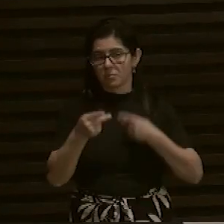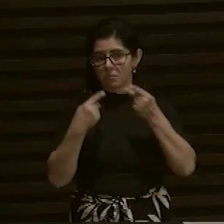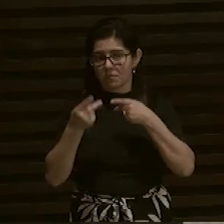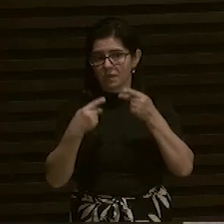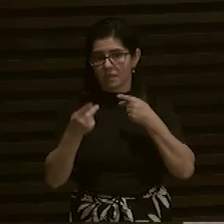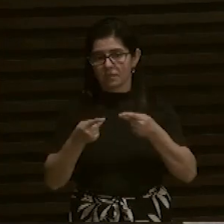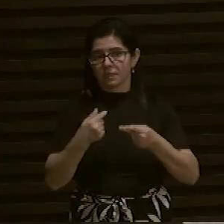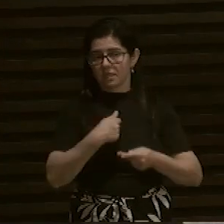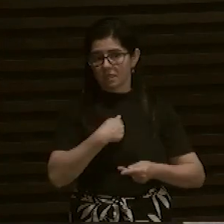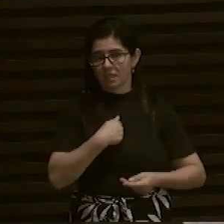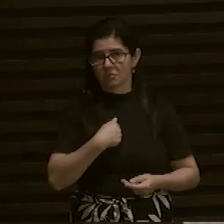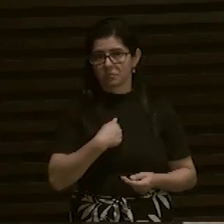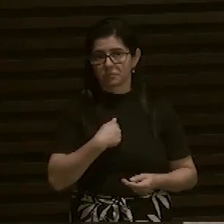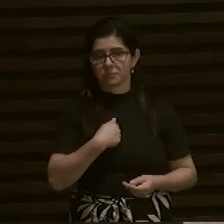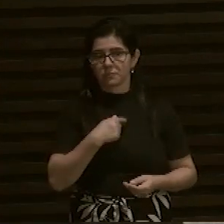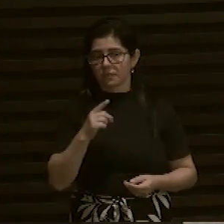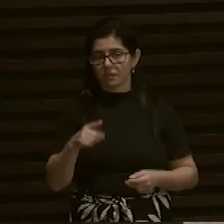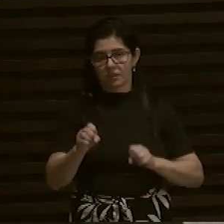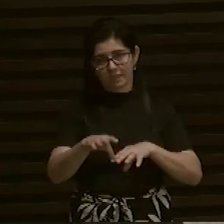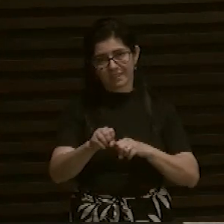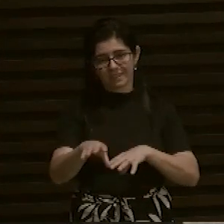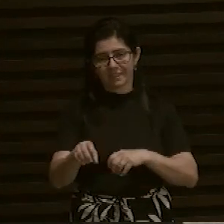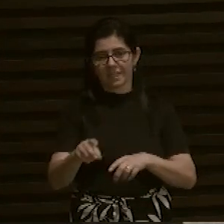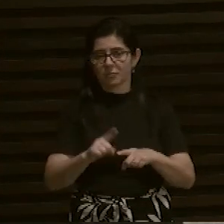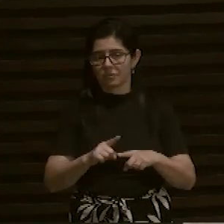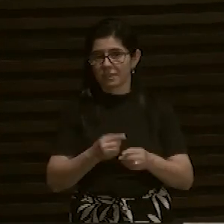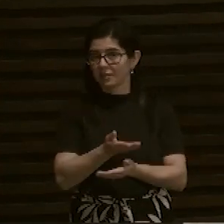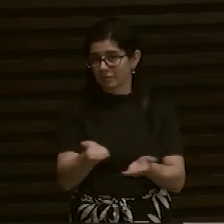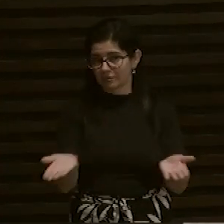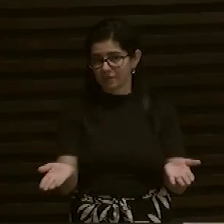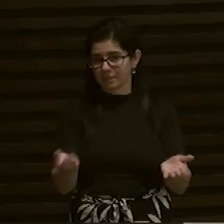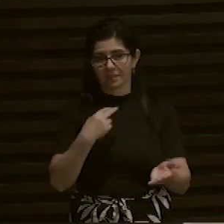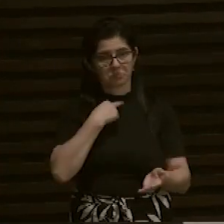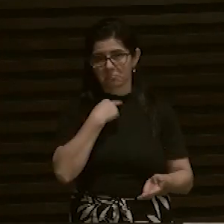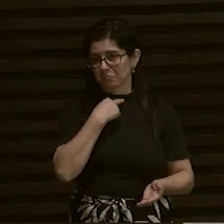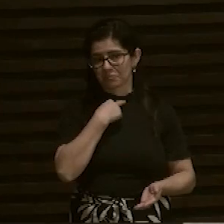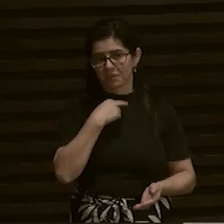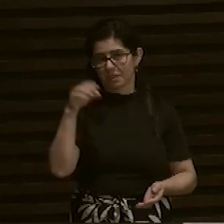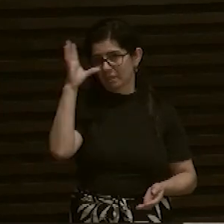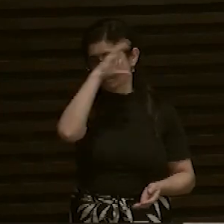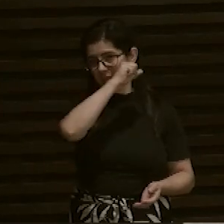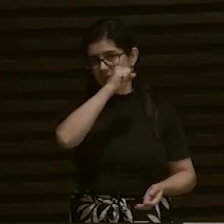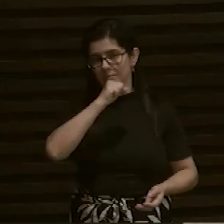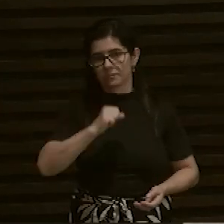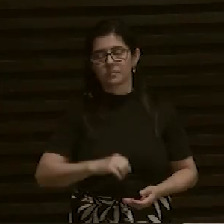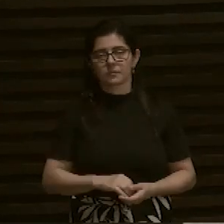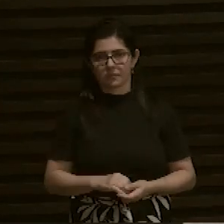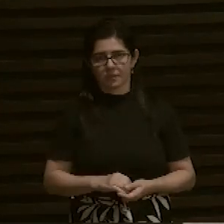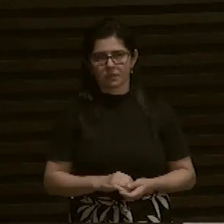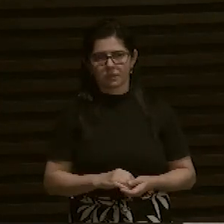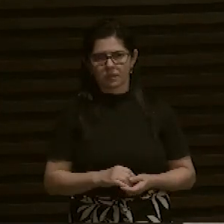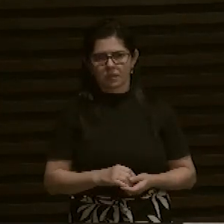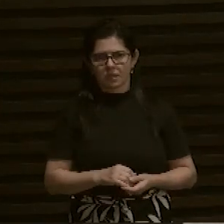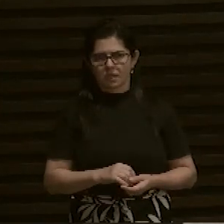porque eu não tivesse em condições de ensinar, mas porque vocês não estavam em condições de receber. Né? Então, vamos abrir aqui em Hebreus,